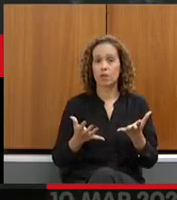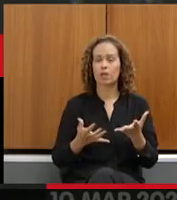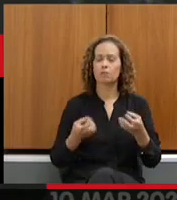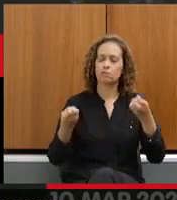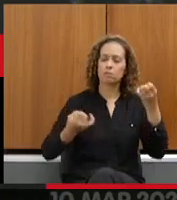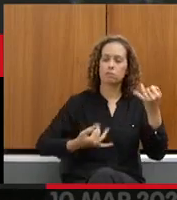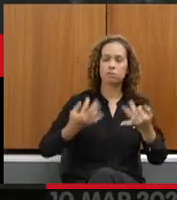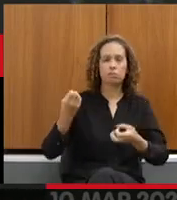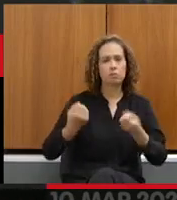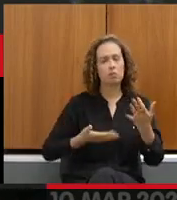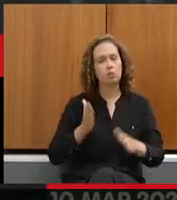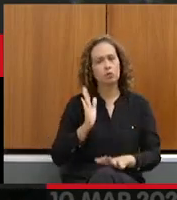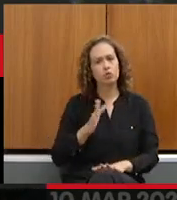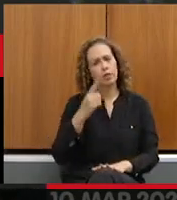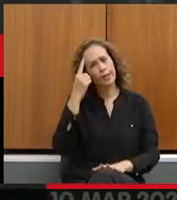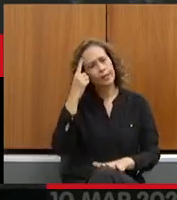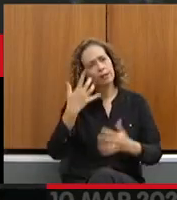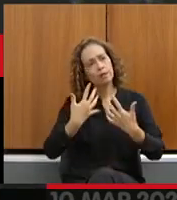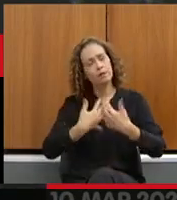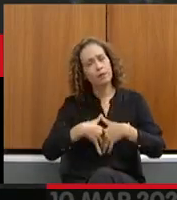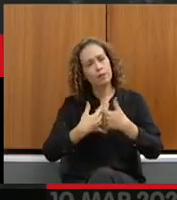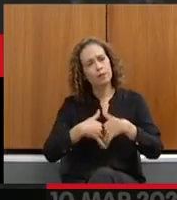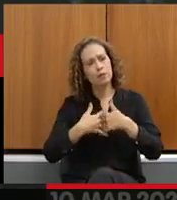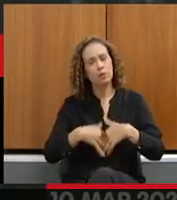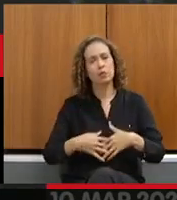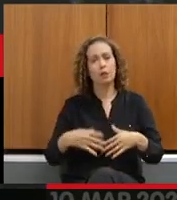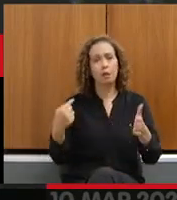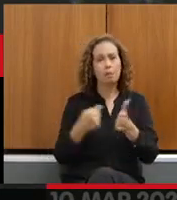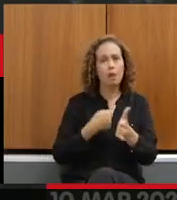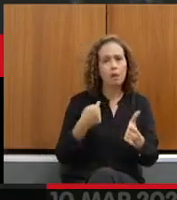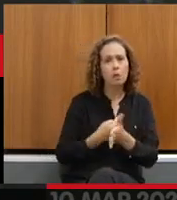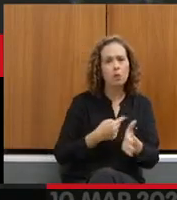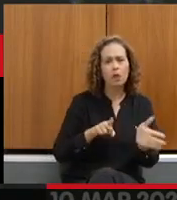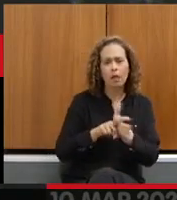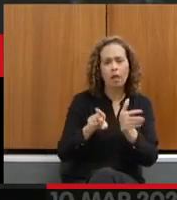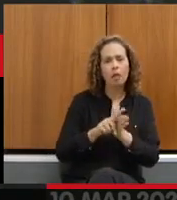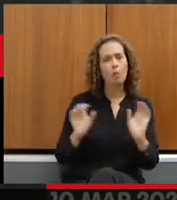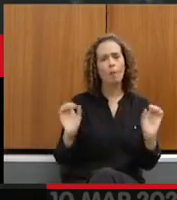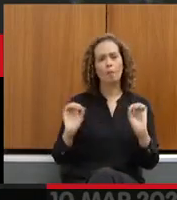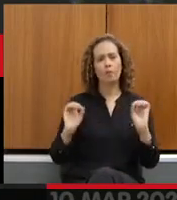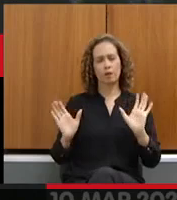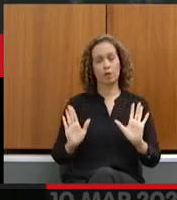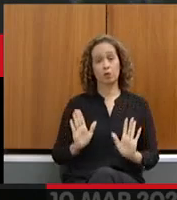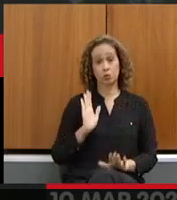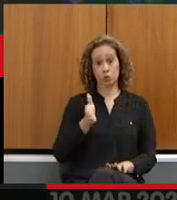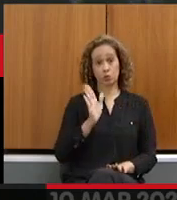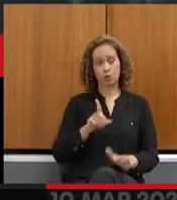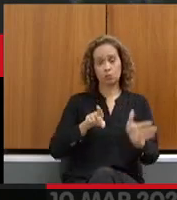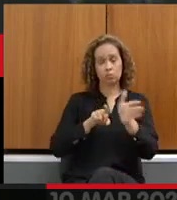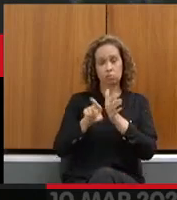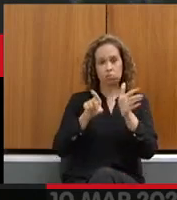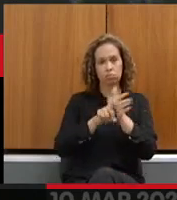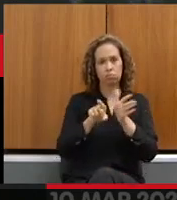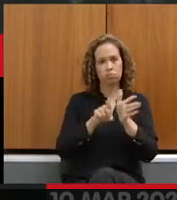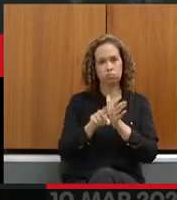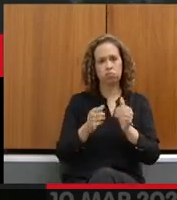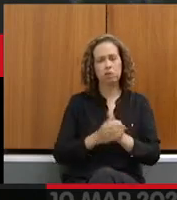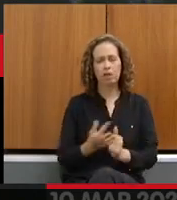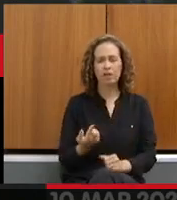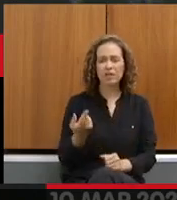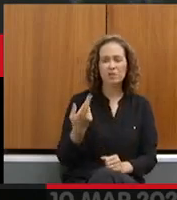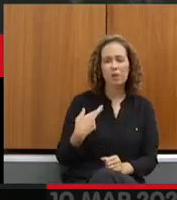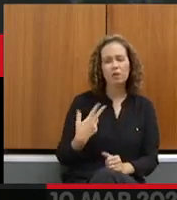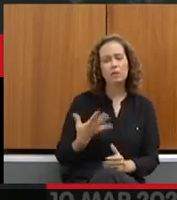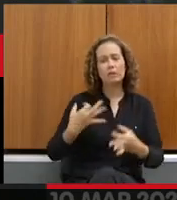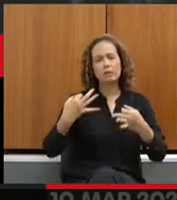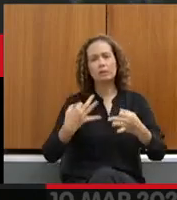essas as minhas considerações reflexões não farei mais perguntas porque todas que eu tinha para fazer foram feitas não me sentir contemplado por